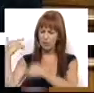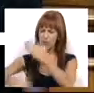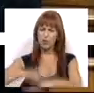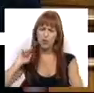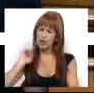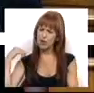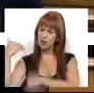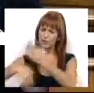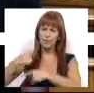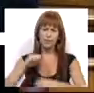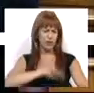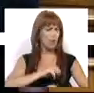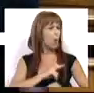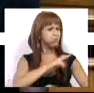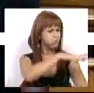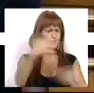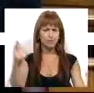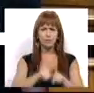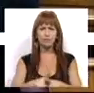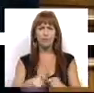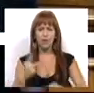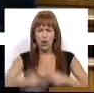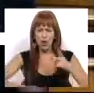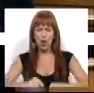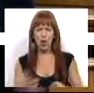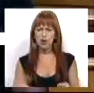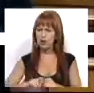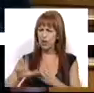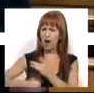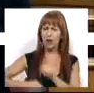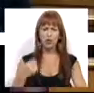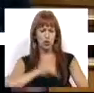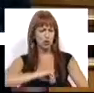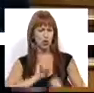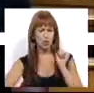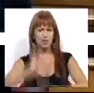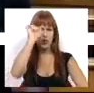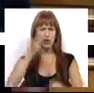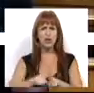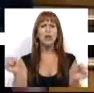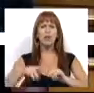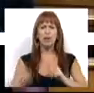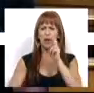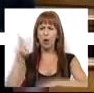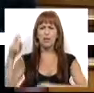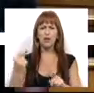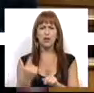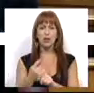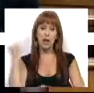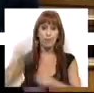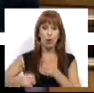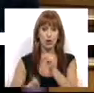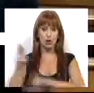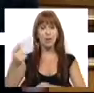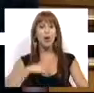dos últimos anos com o congelamento dos salários, com cortes e confisco nos subsídios, para além do aumento dos